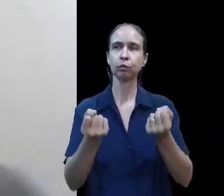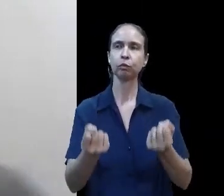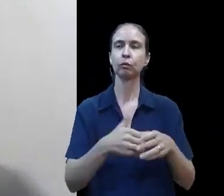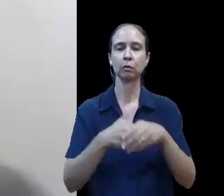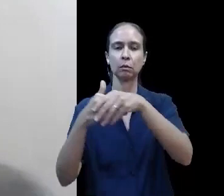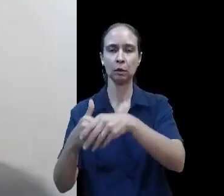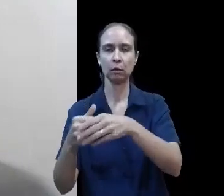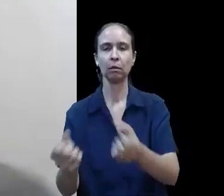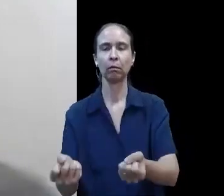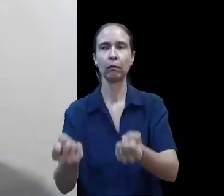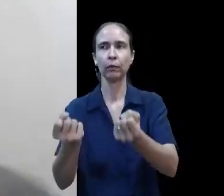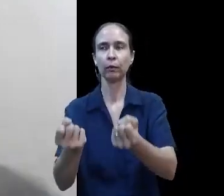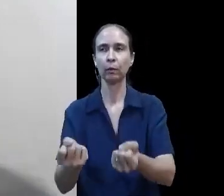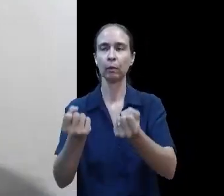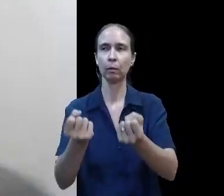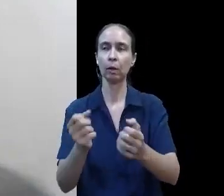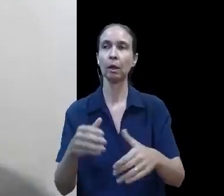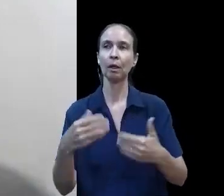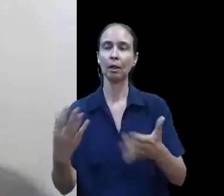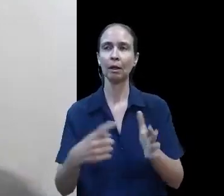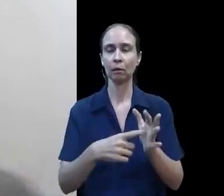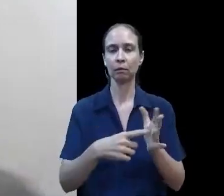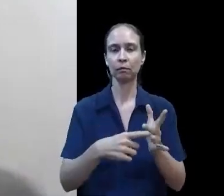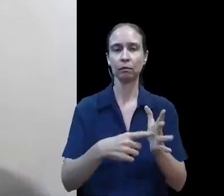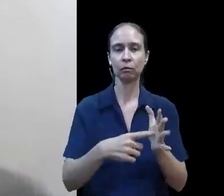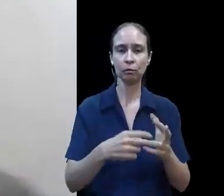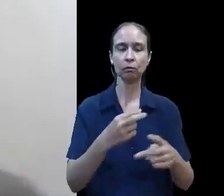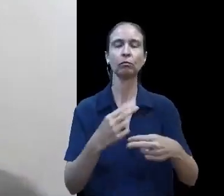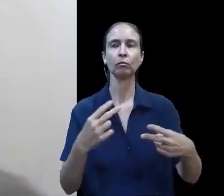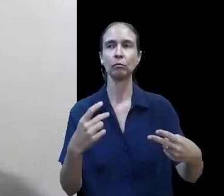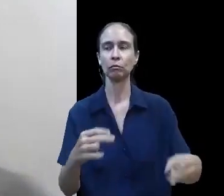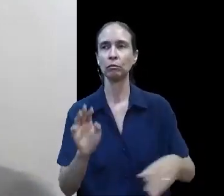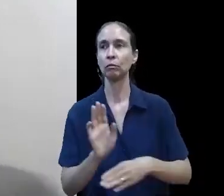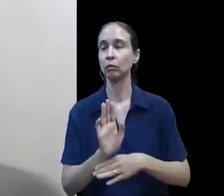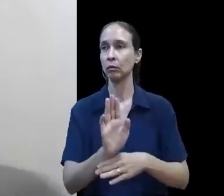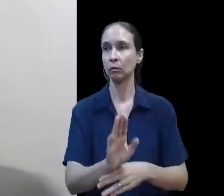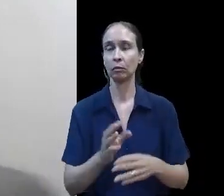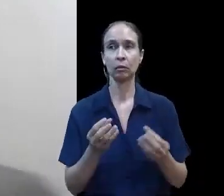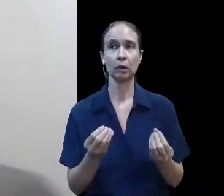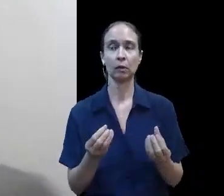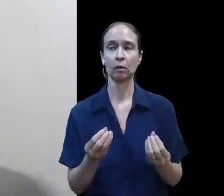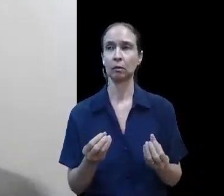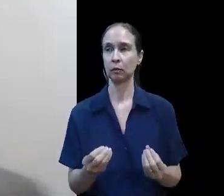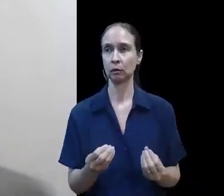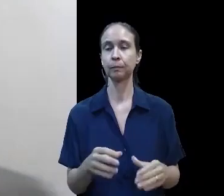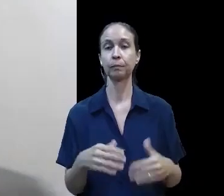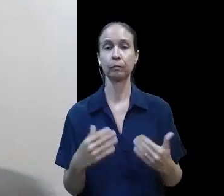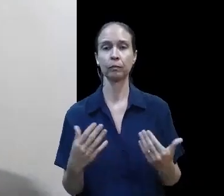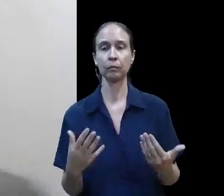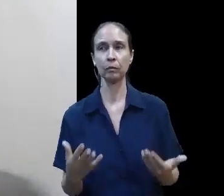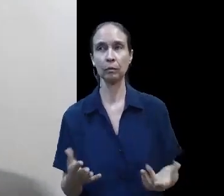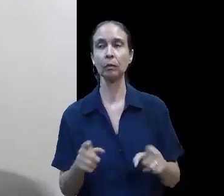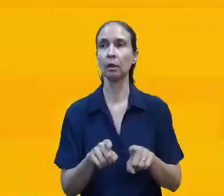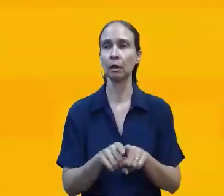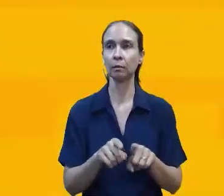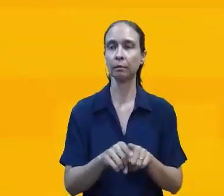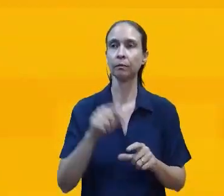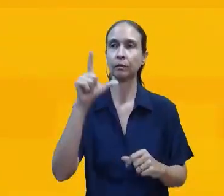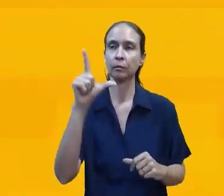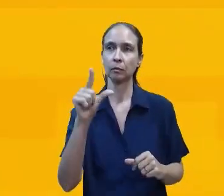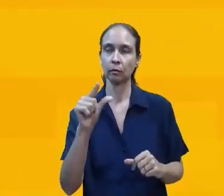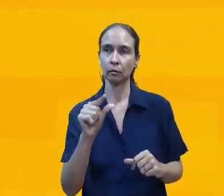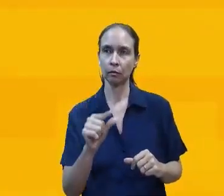lá, assim, a gente, essas coisas foram muito importantes. Por exemplo, a redução de uso